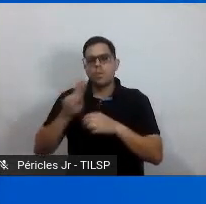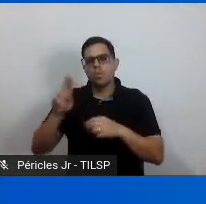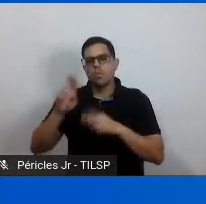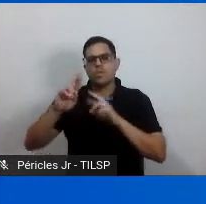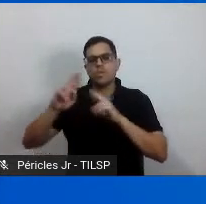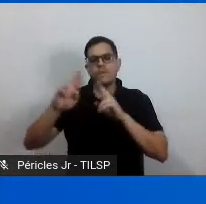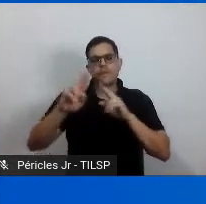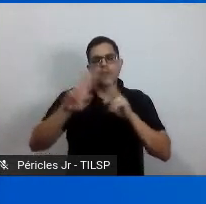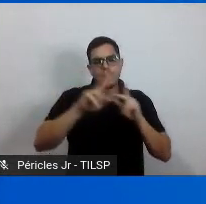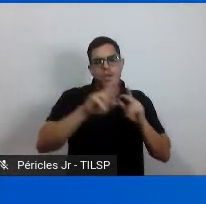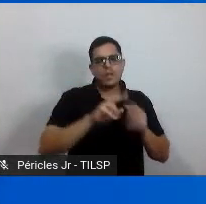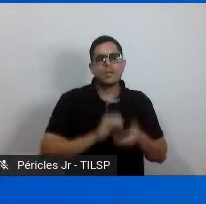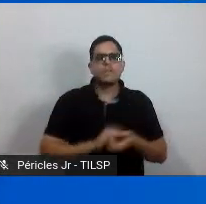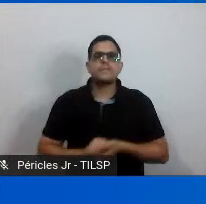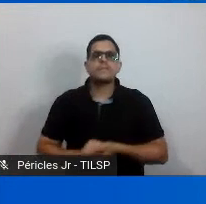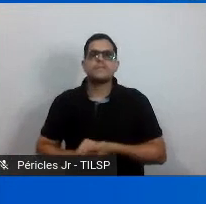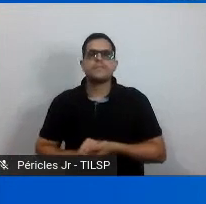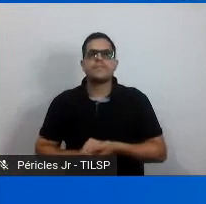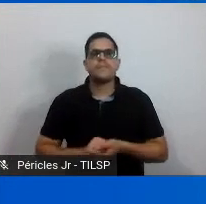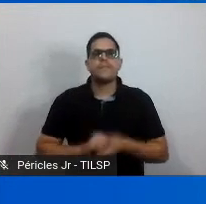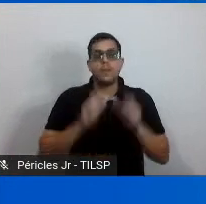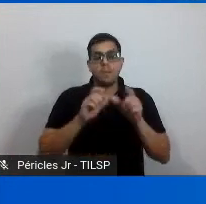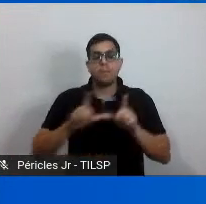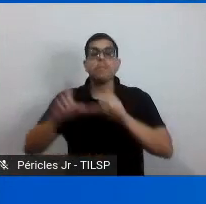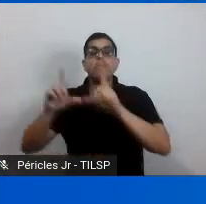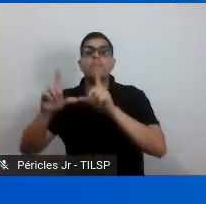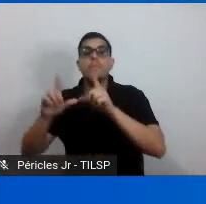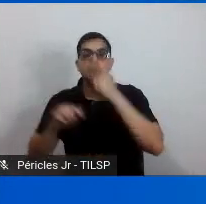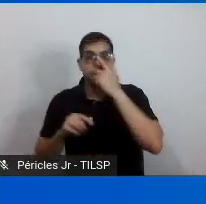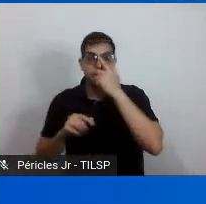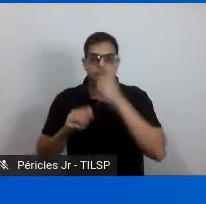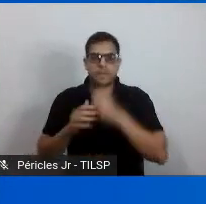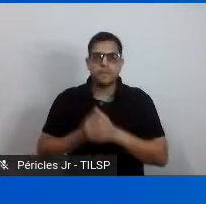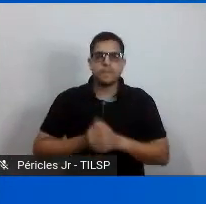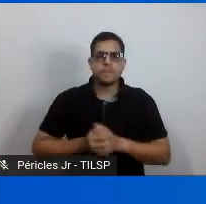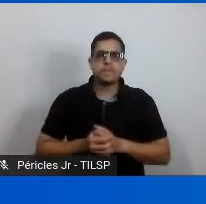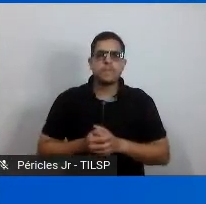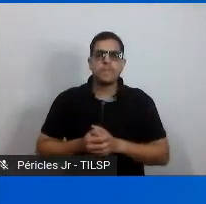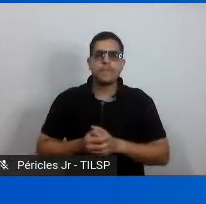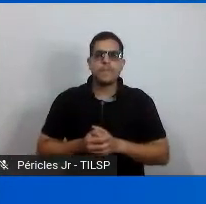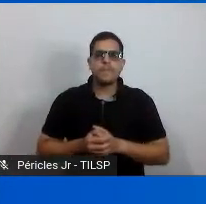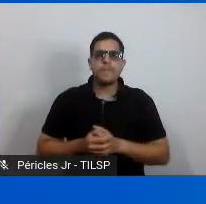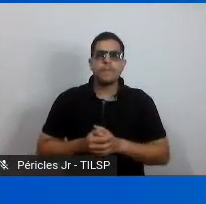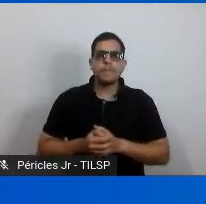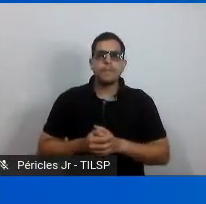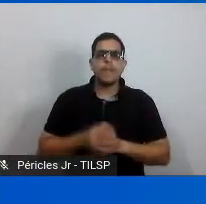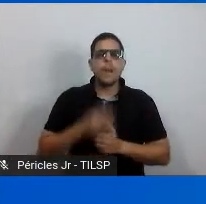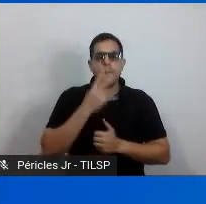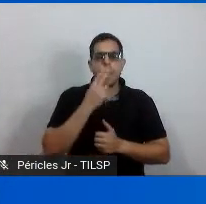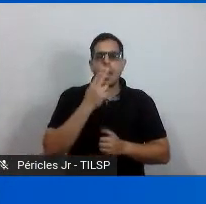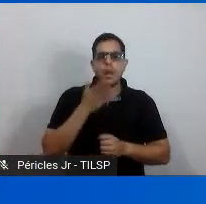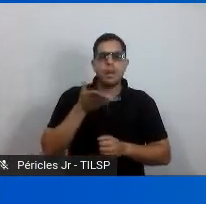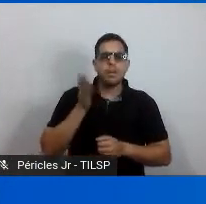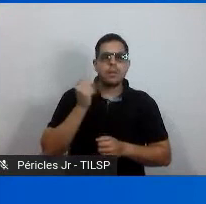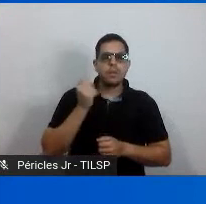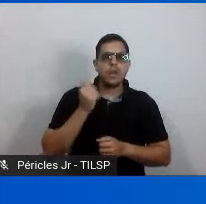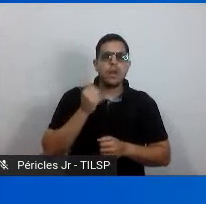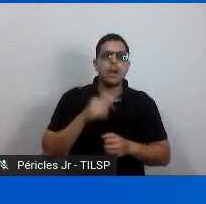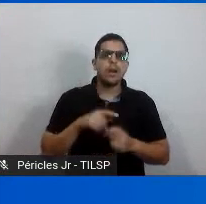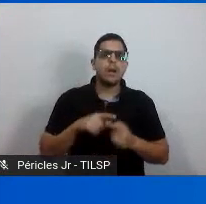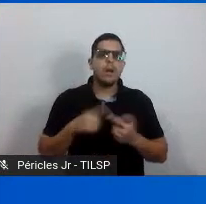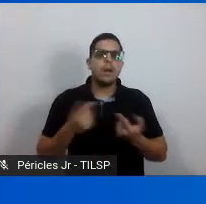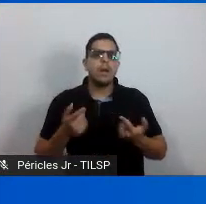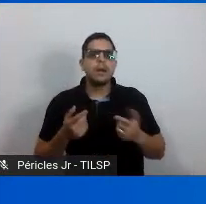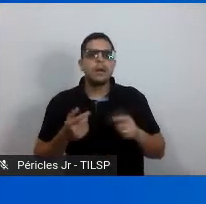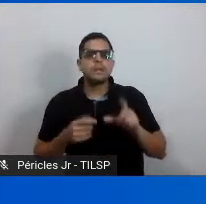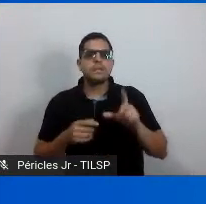aqui novamente um dado semelhante a um gráfico que eu já exibi aqui né a relação entre a conexão